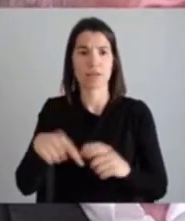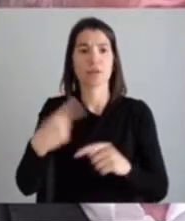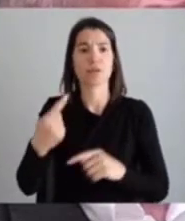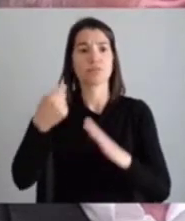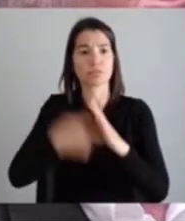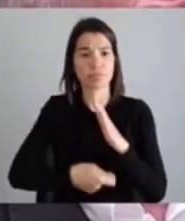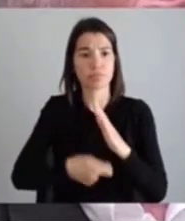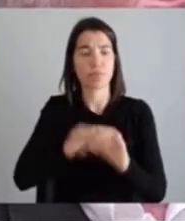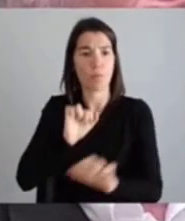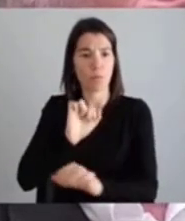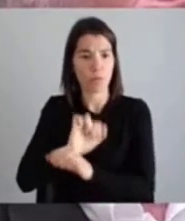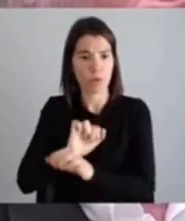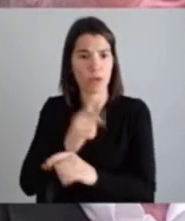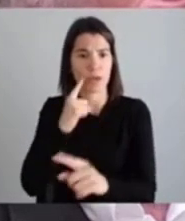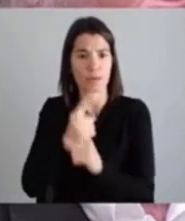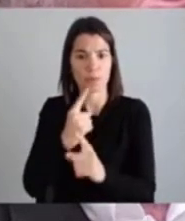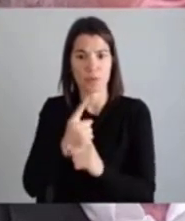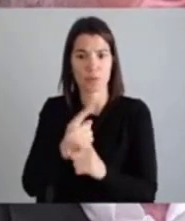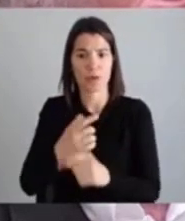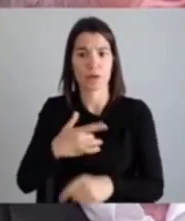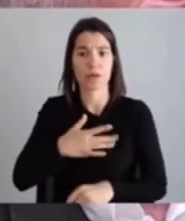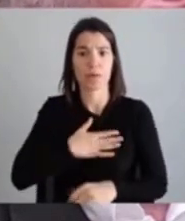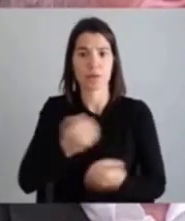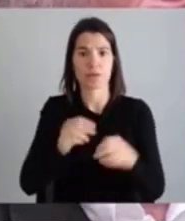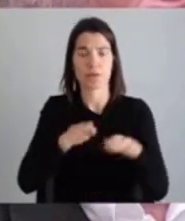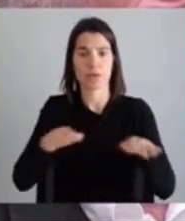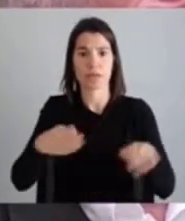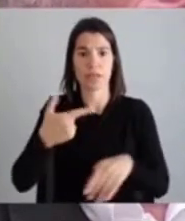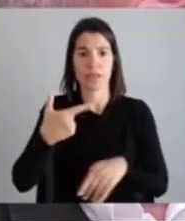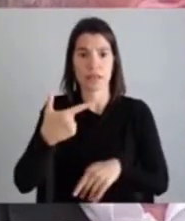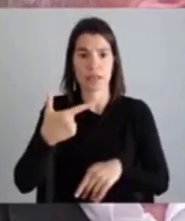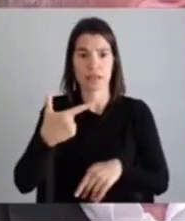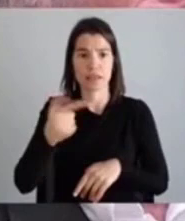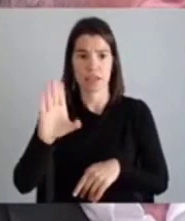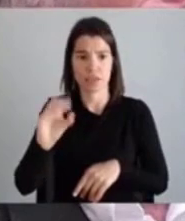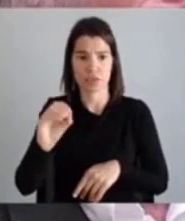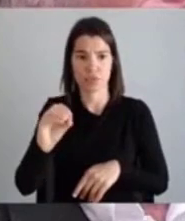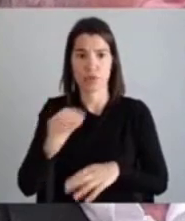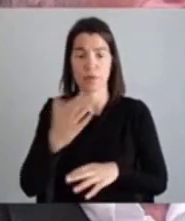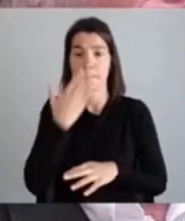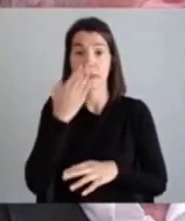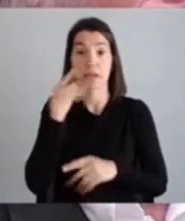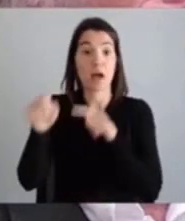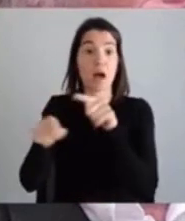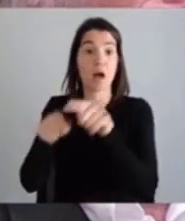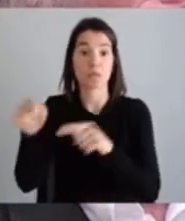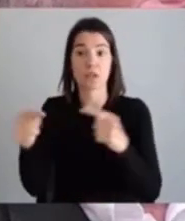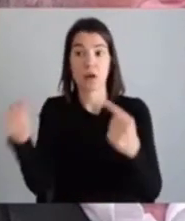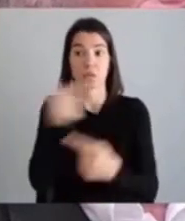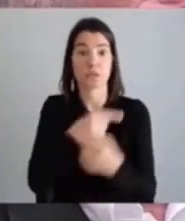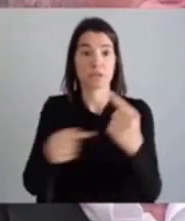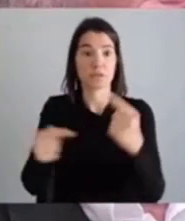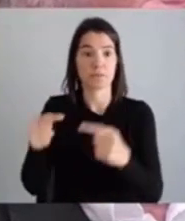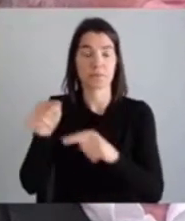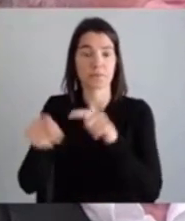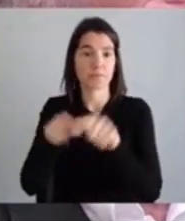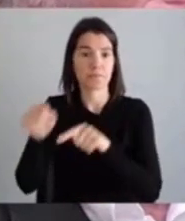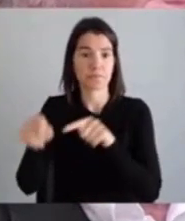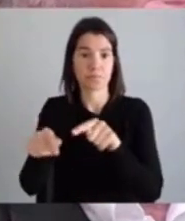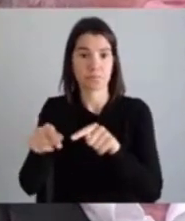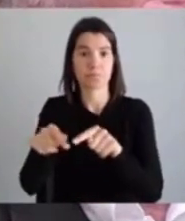mesma pela Parques Tejo. Parece que há uma troca de acusações entre a Parques Tejo e a